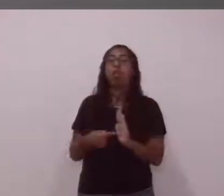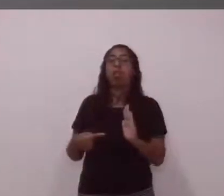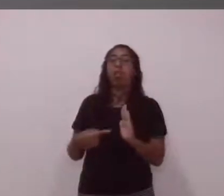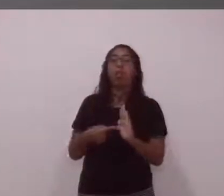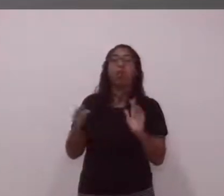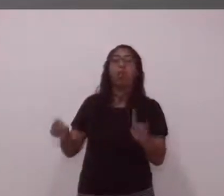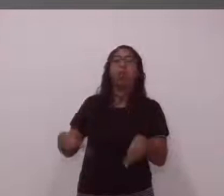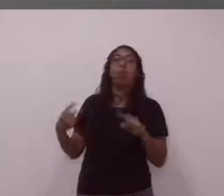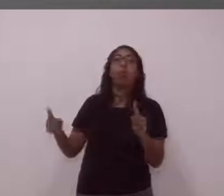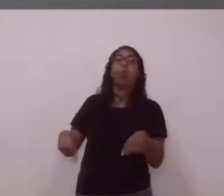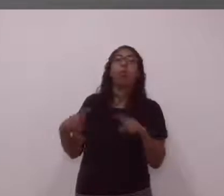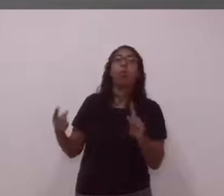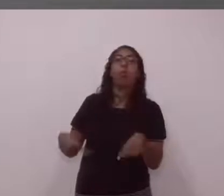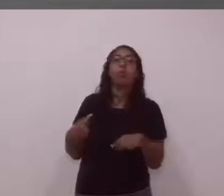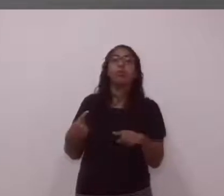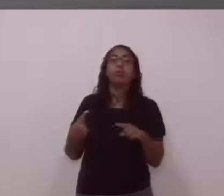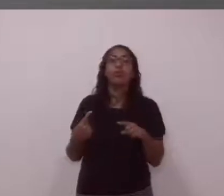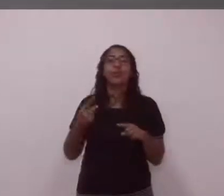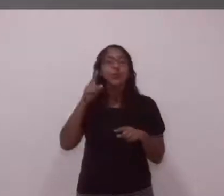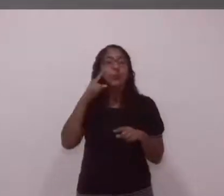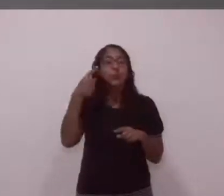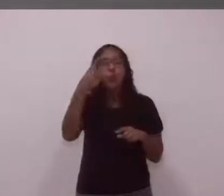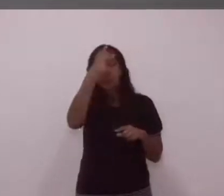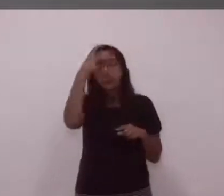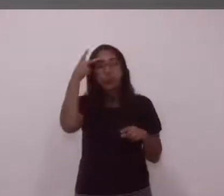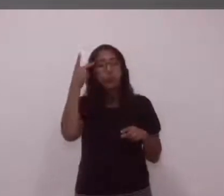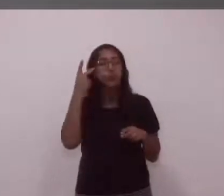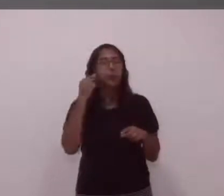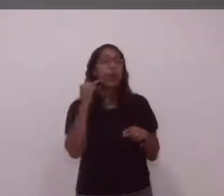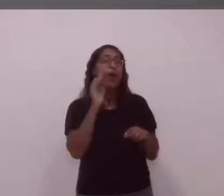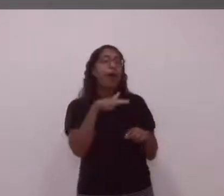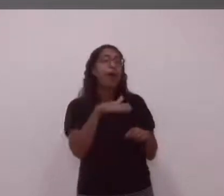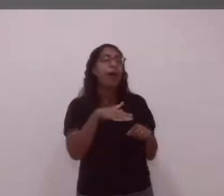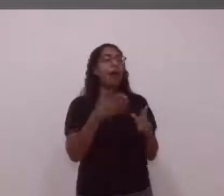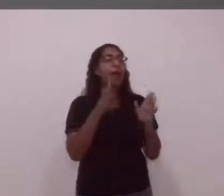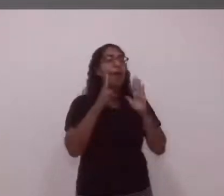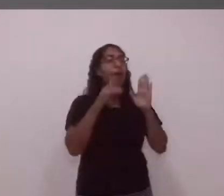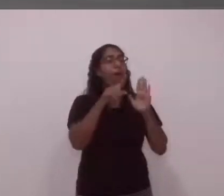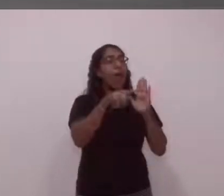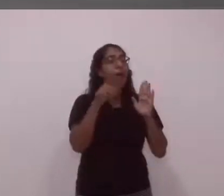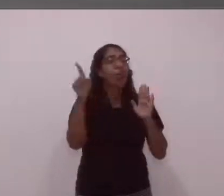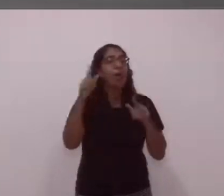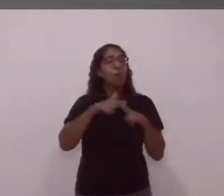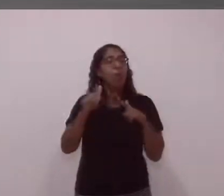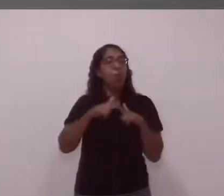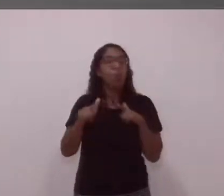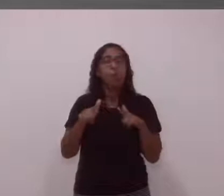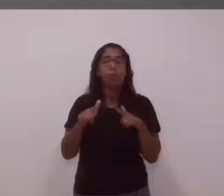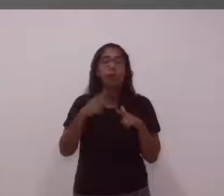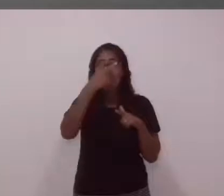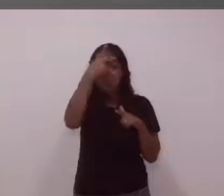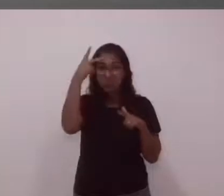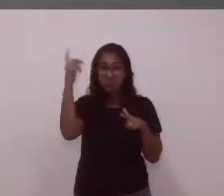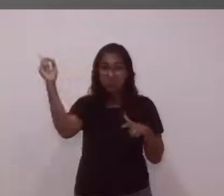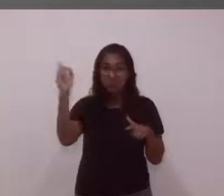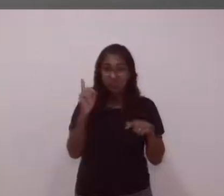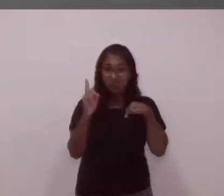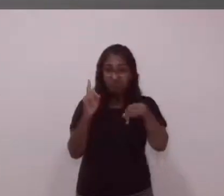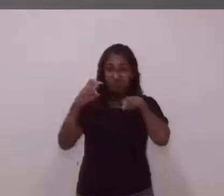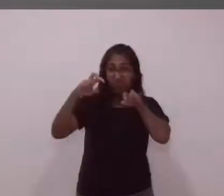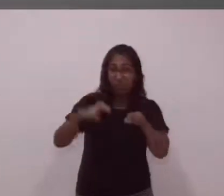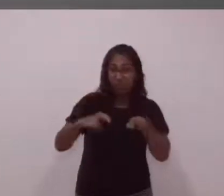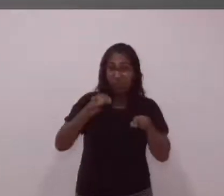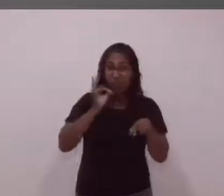mostrando o problema que a cidade tem mas ninguém quer sentar conversar ninguém quer vir aqui tomar um café não porque ali todo mundo é